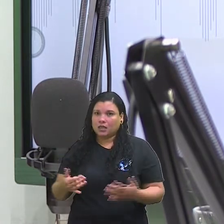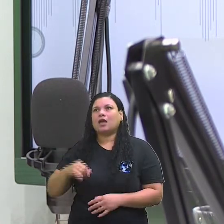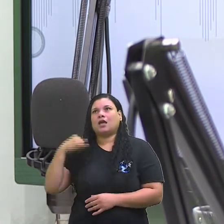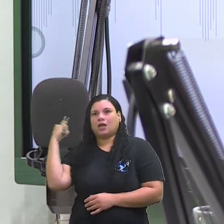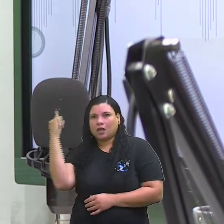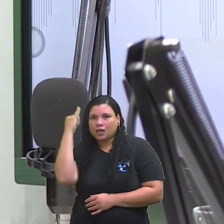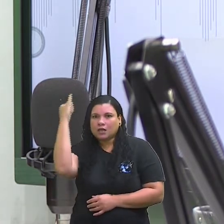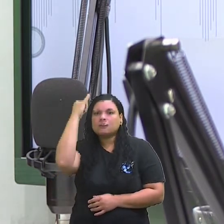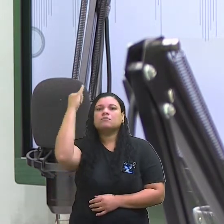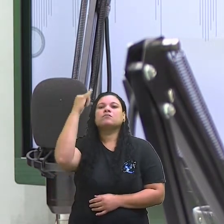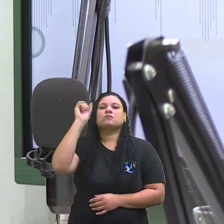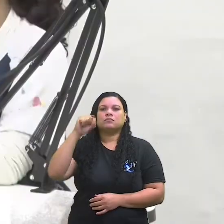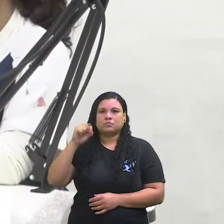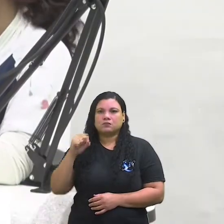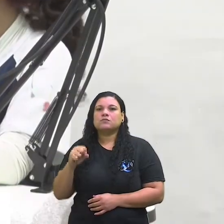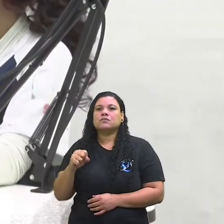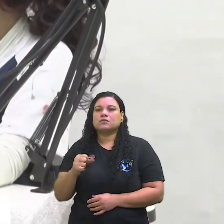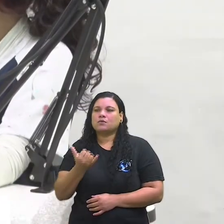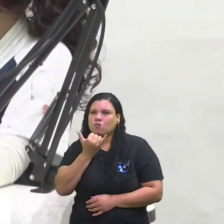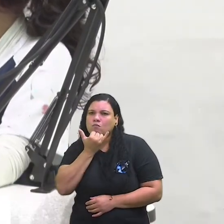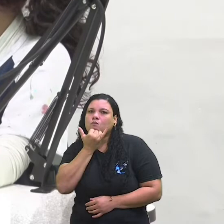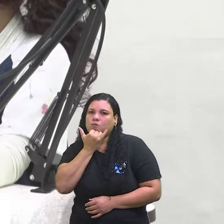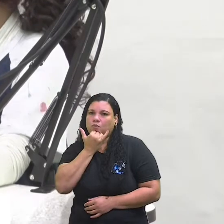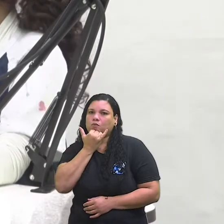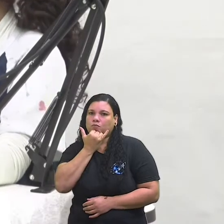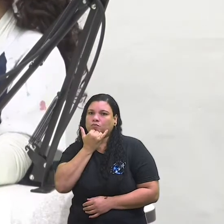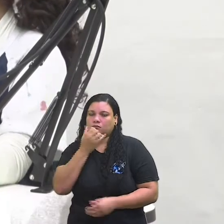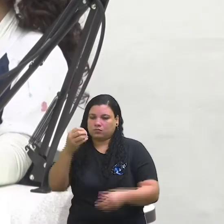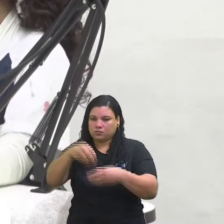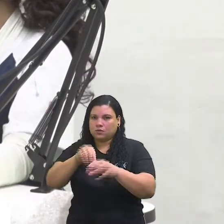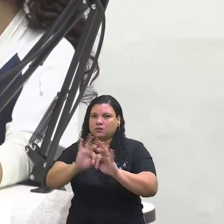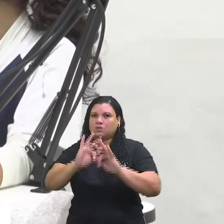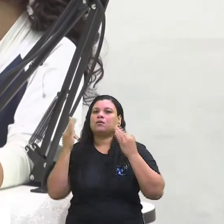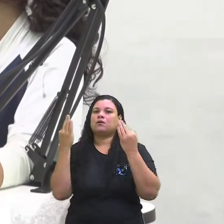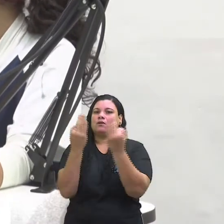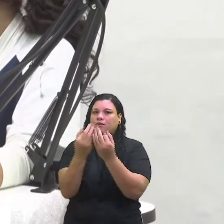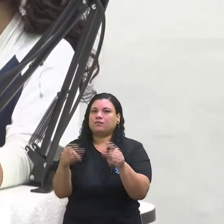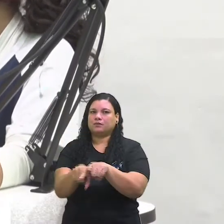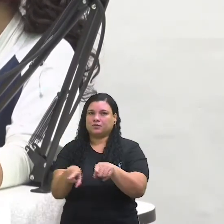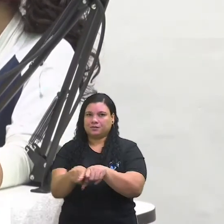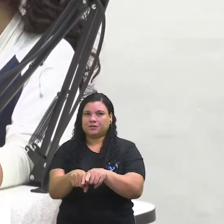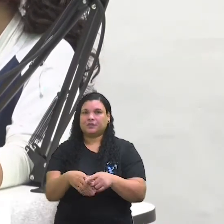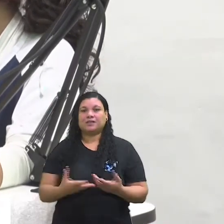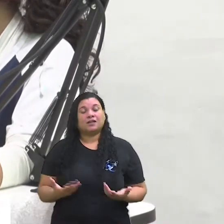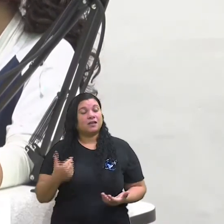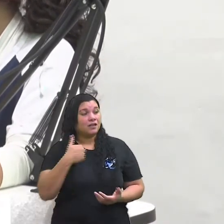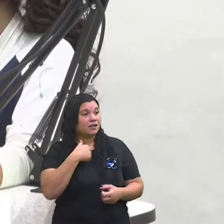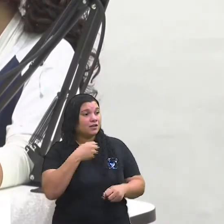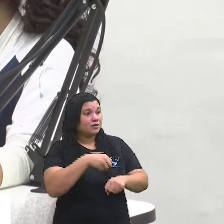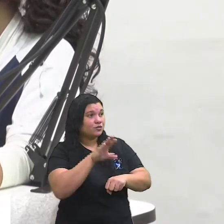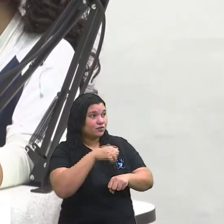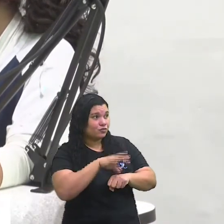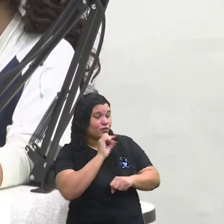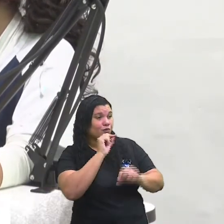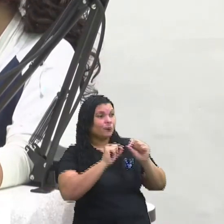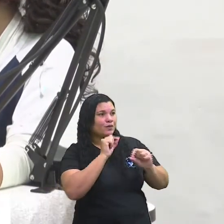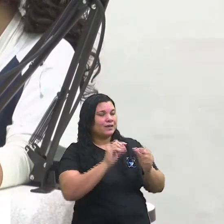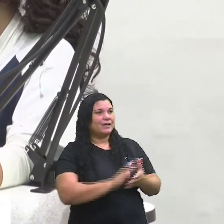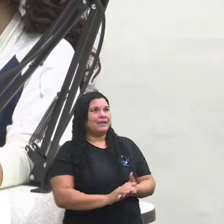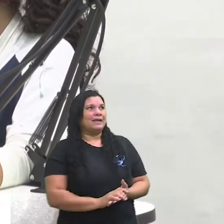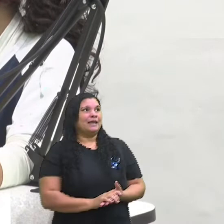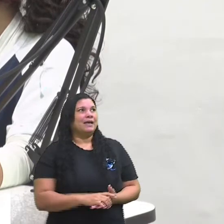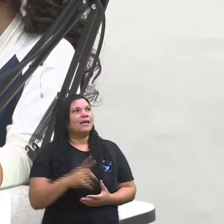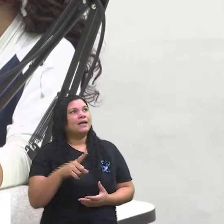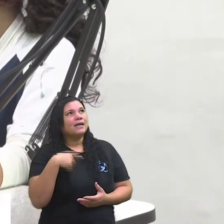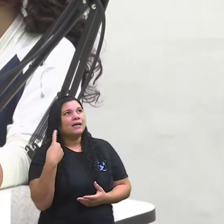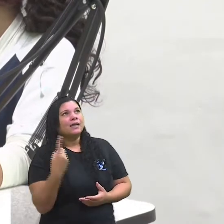na relação familiar. E a minha dica para vocês, adolescentes, que a gente já está acostumado, já, é achar um meio, por